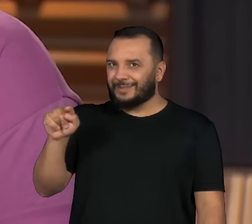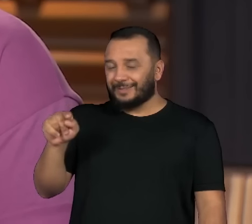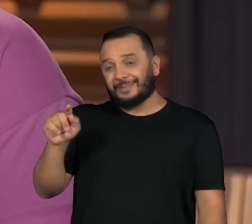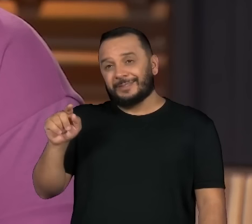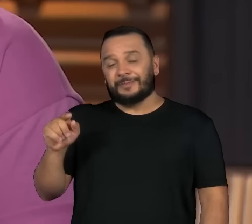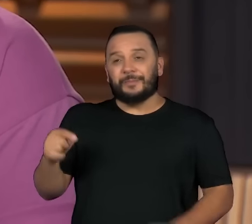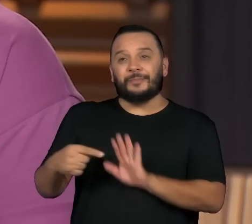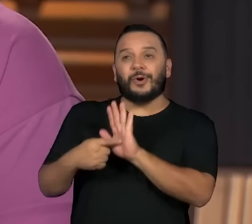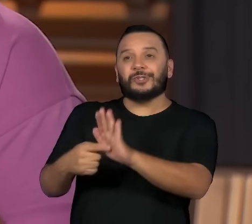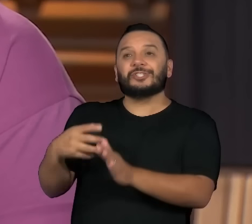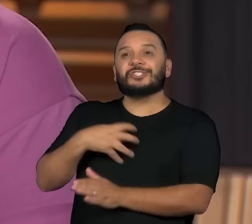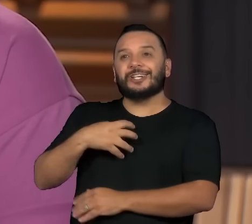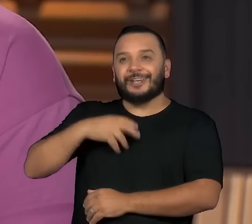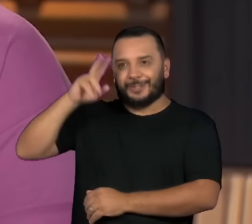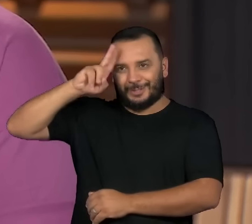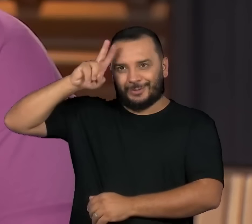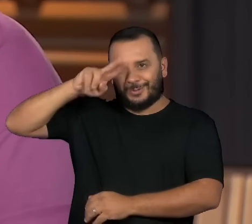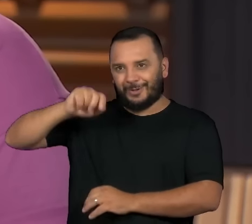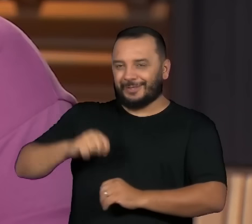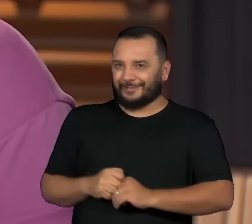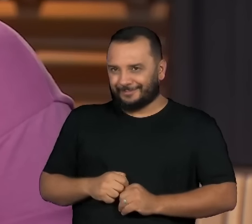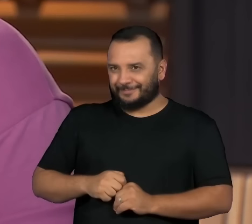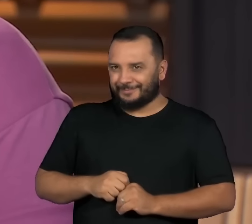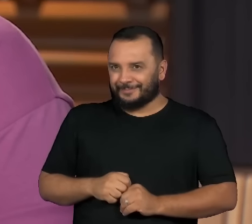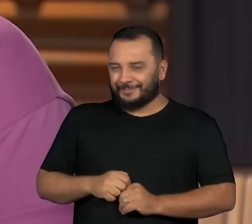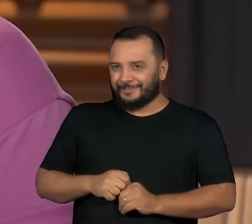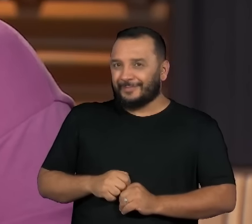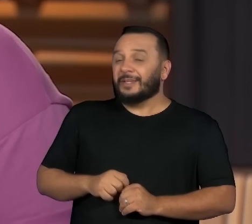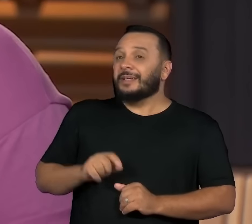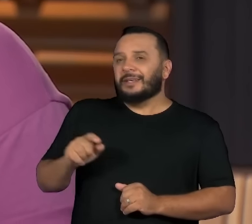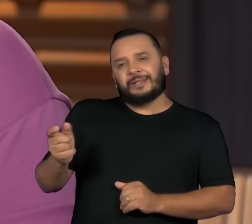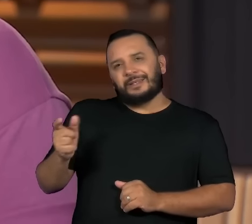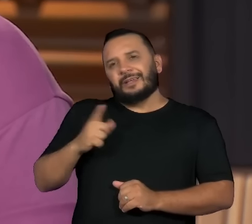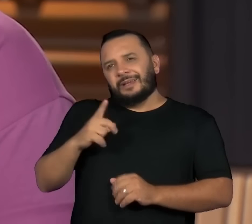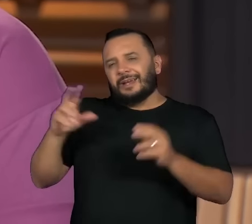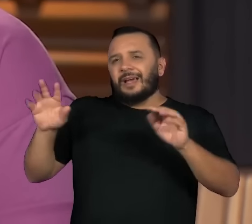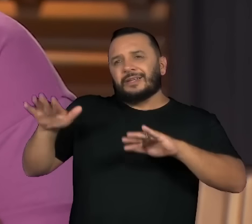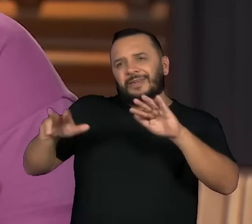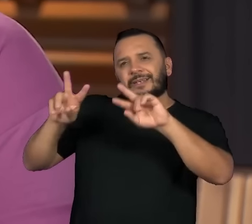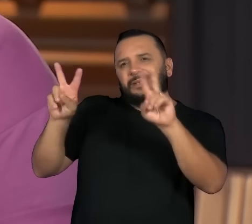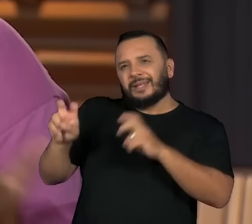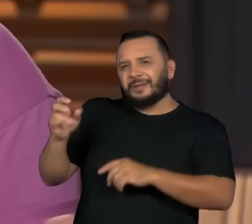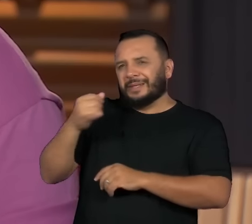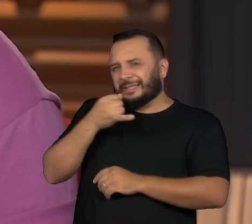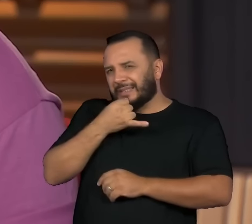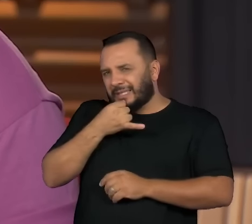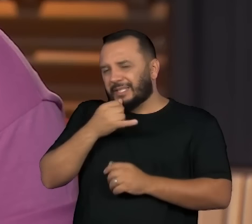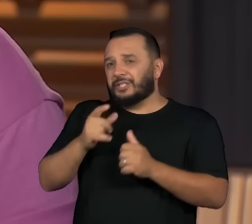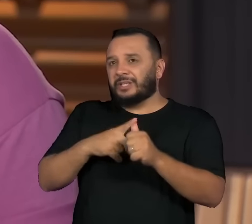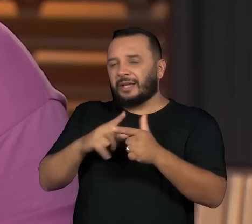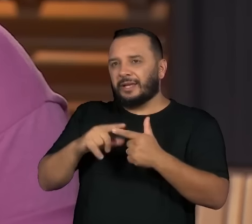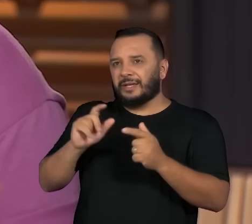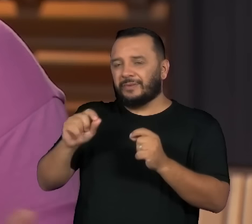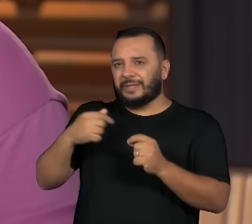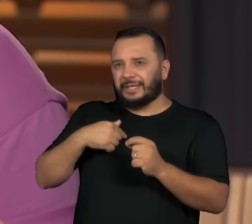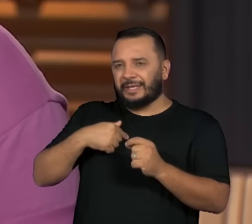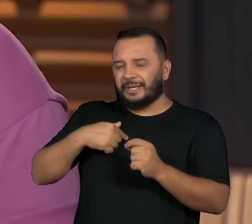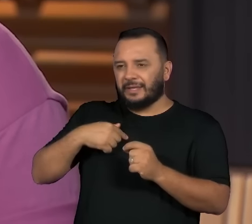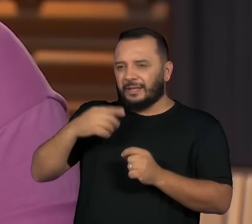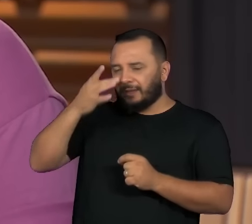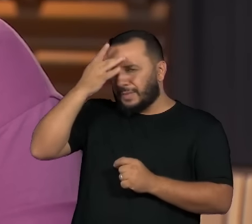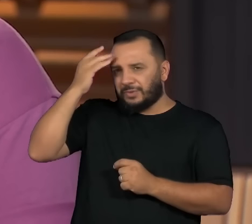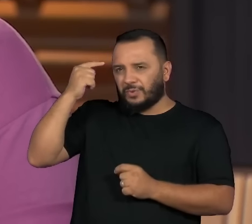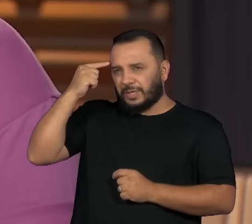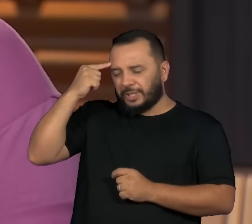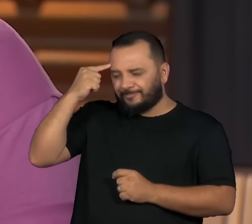dela. Então, por mais que se fale de coisas que são muito tristes, que são gatilhos imensos para certas pessoas que podem